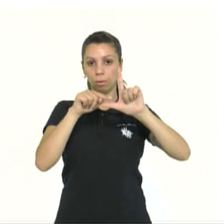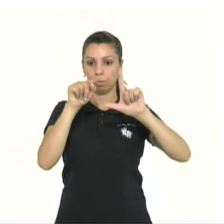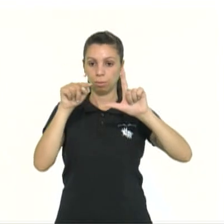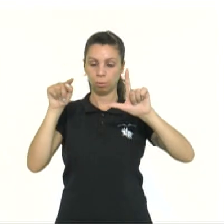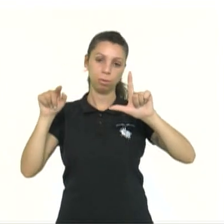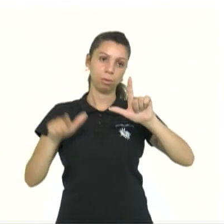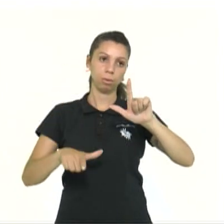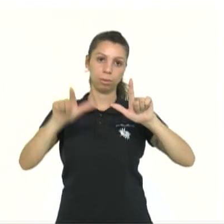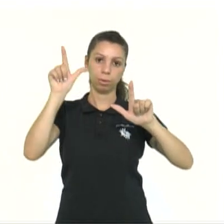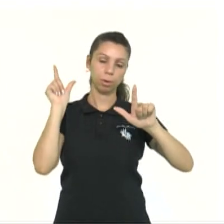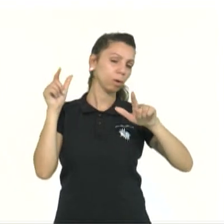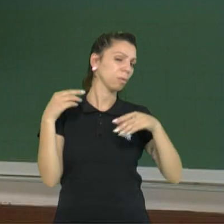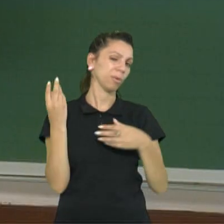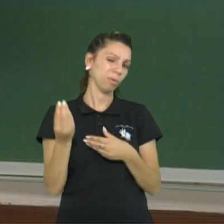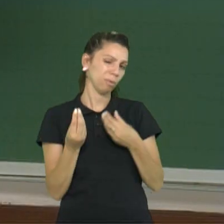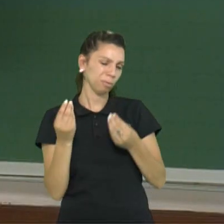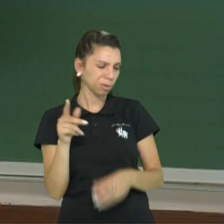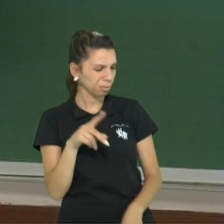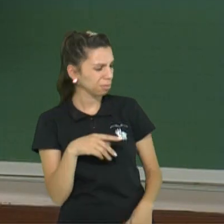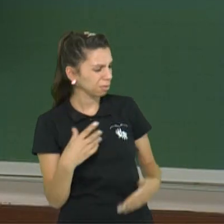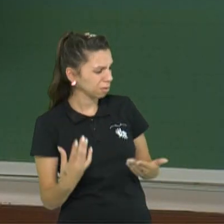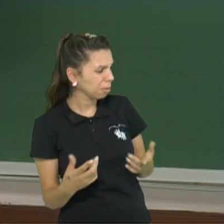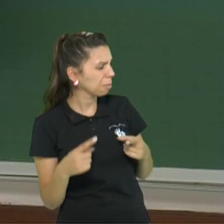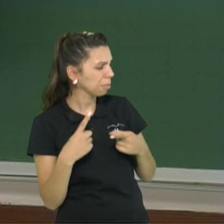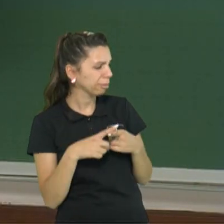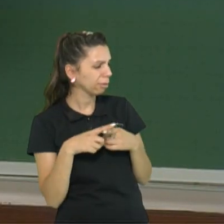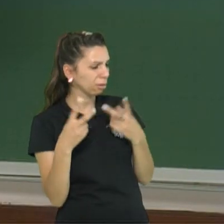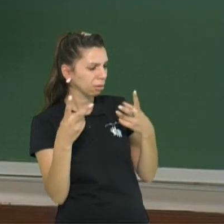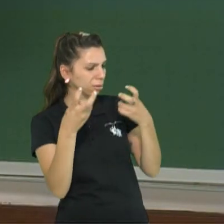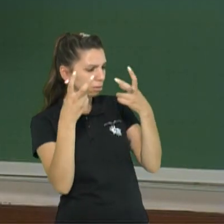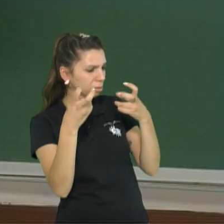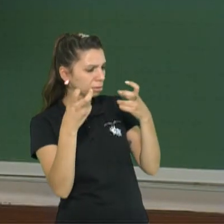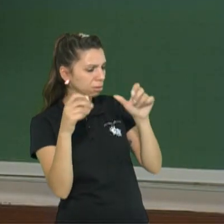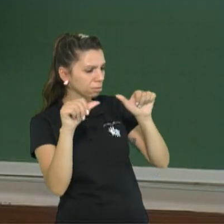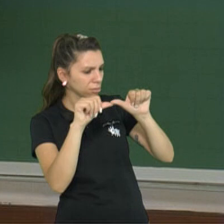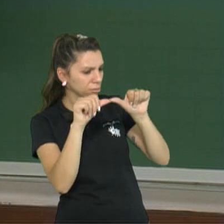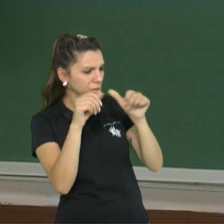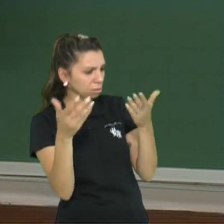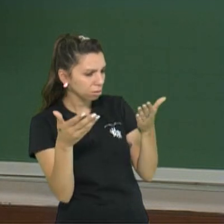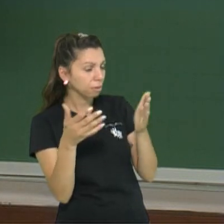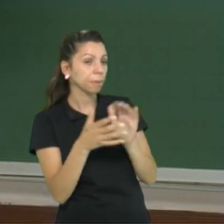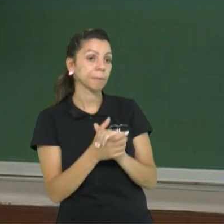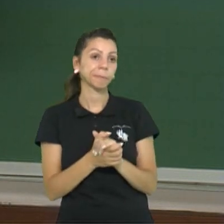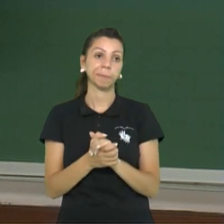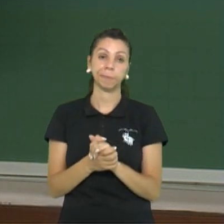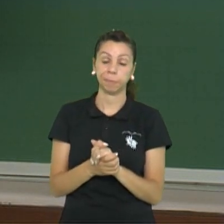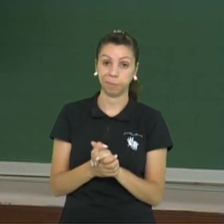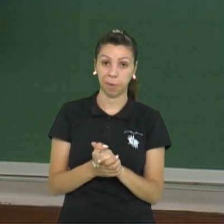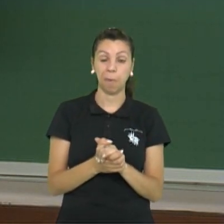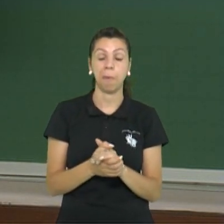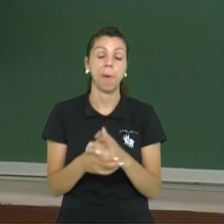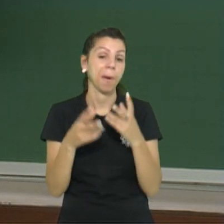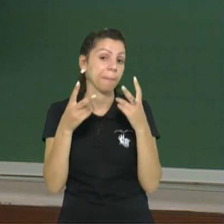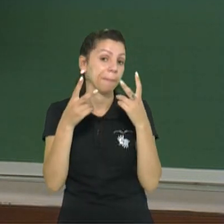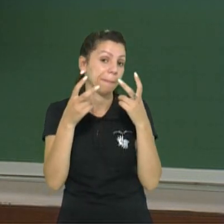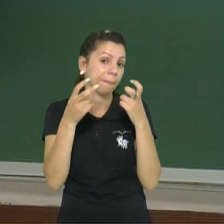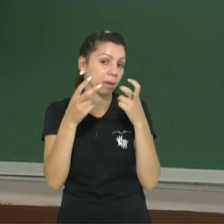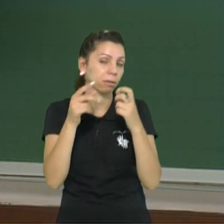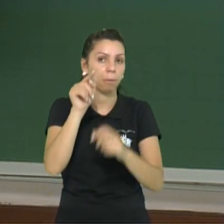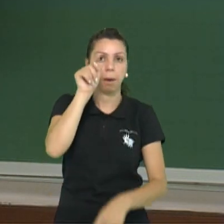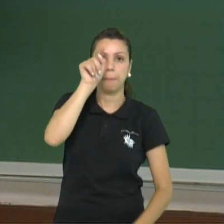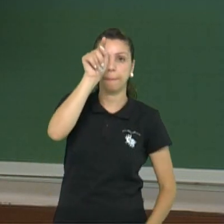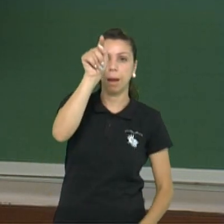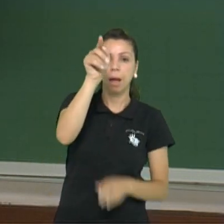anteriores. Então, como assim, professor? Por que eu vou observar a simetria? Esse valor não está no meio? Então,